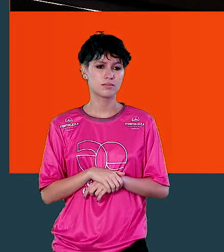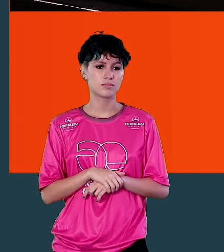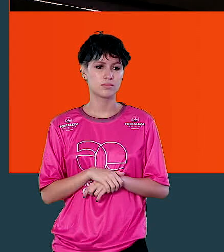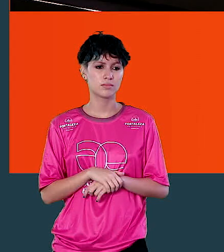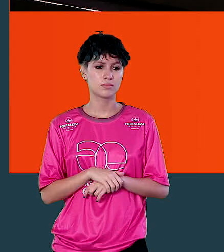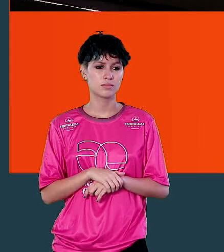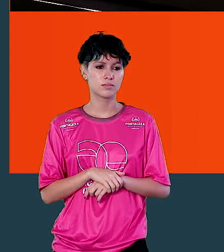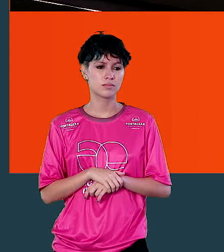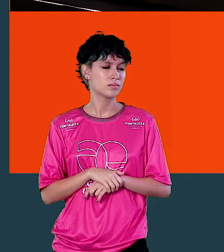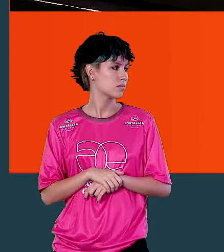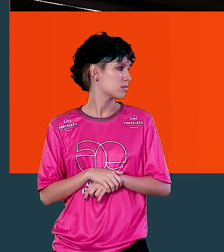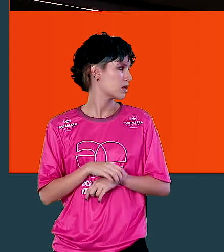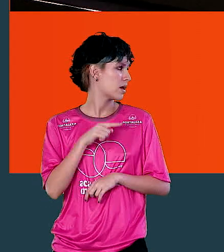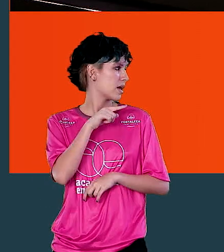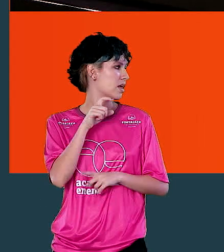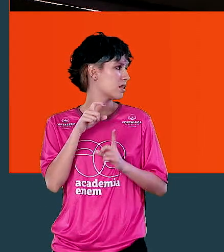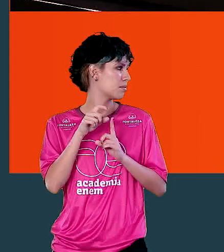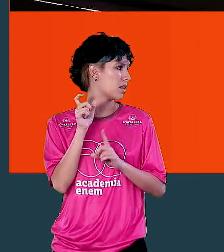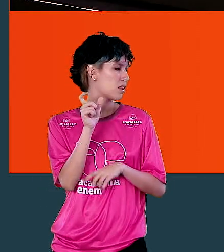O que é essa palavra aqui?